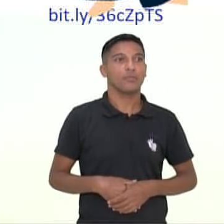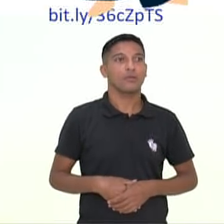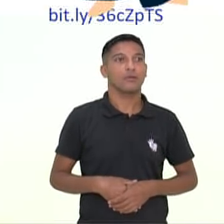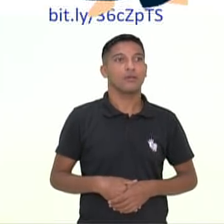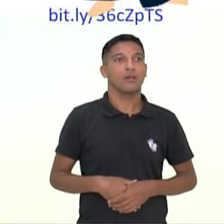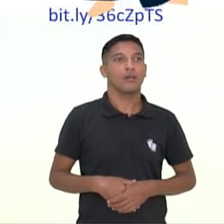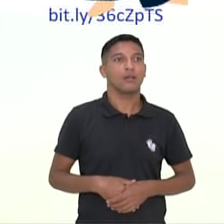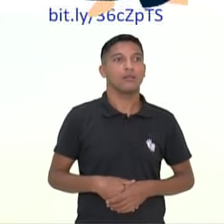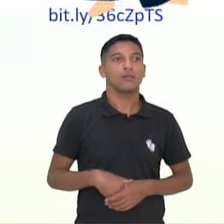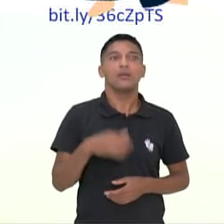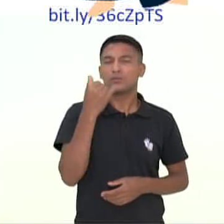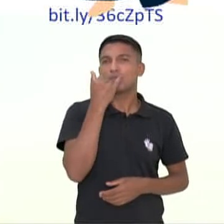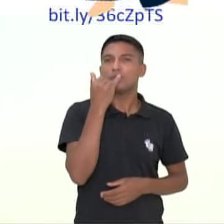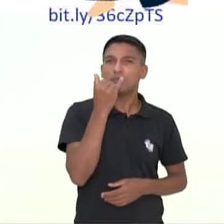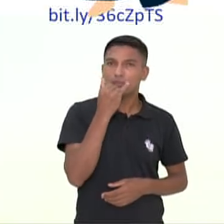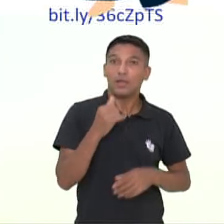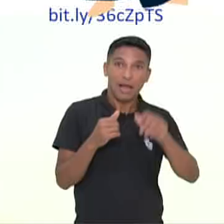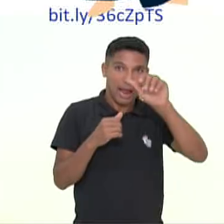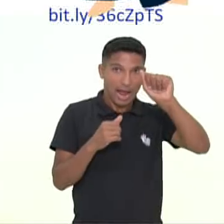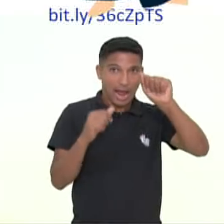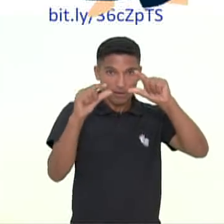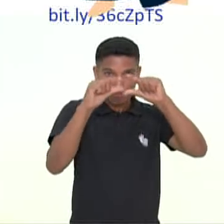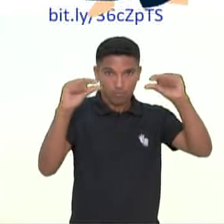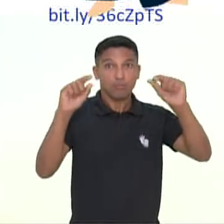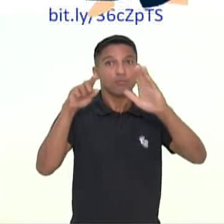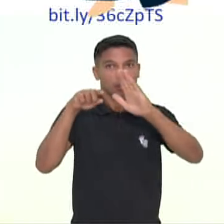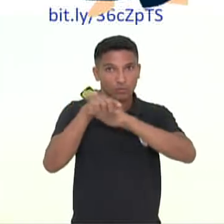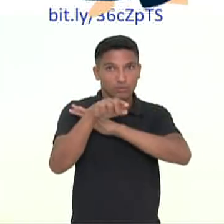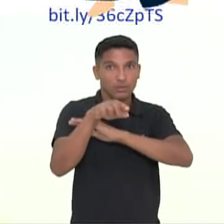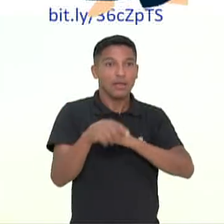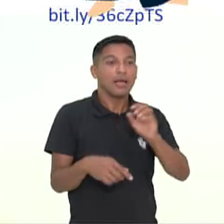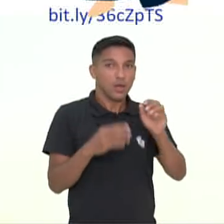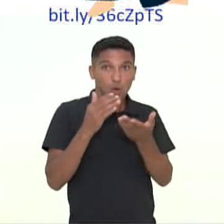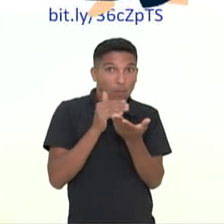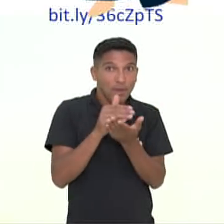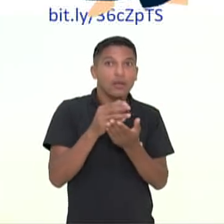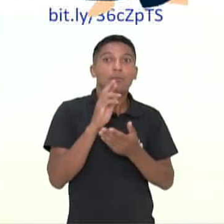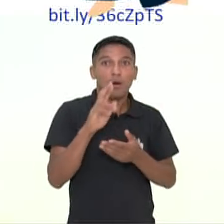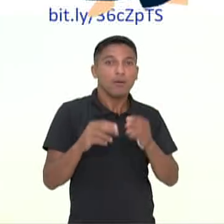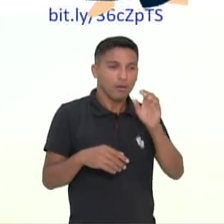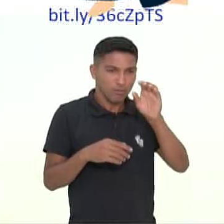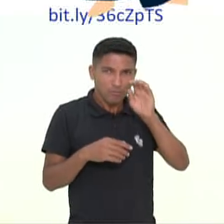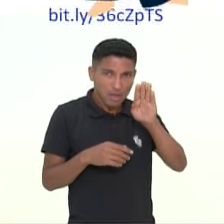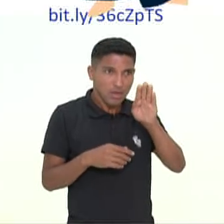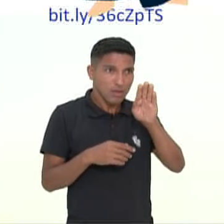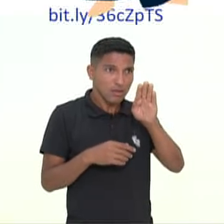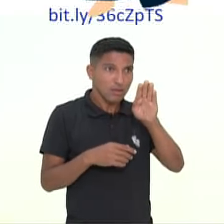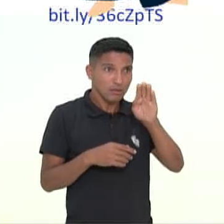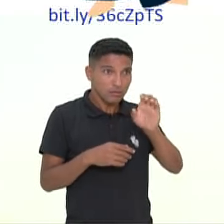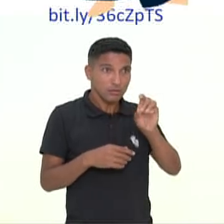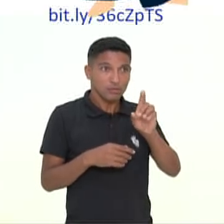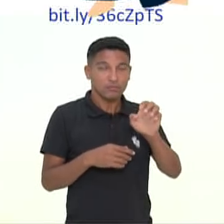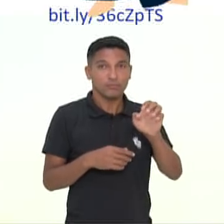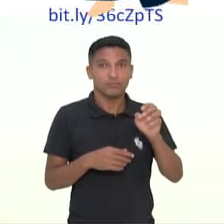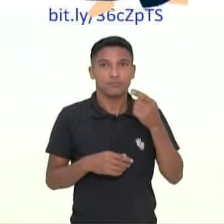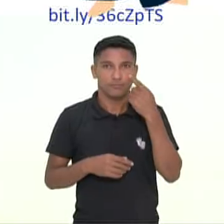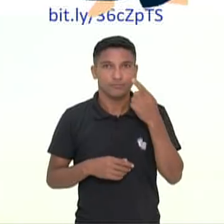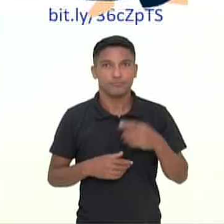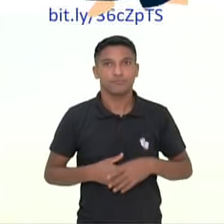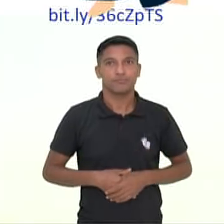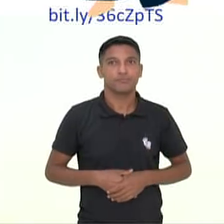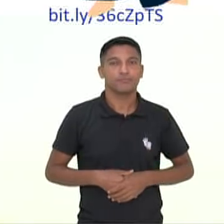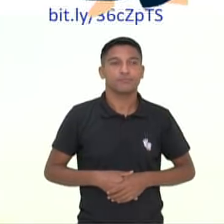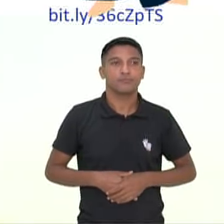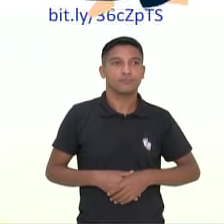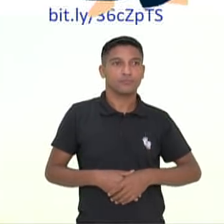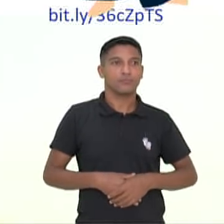divulgar uma vida de meditação e sem luta. Alternativa D, propiciar a libertação dos